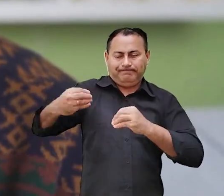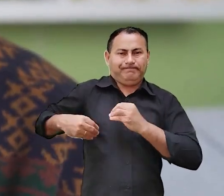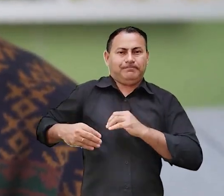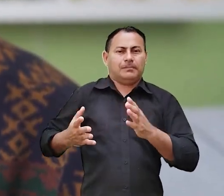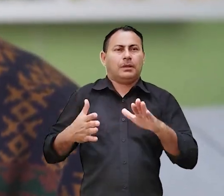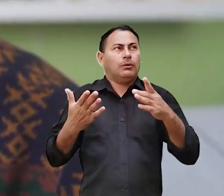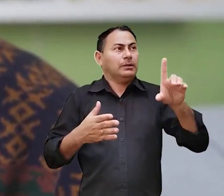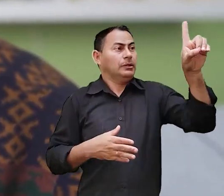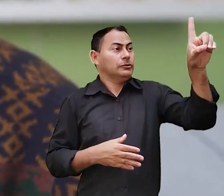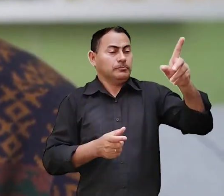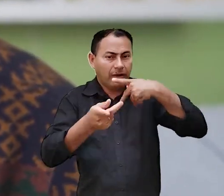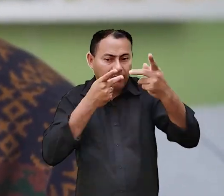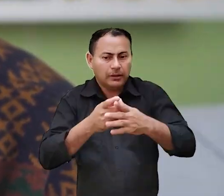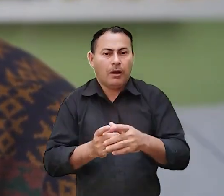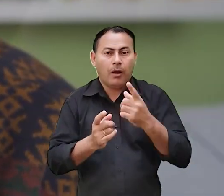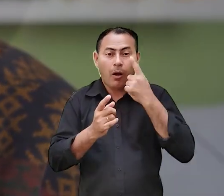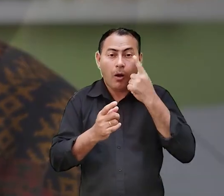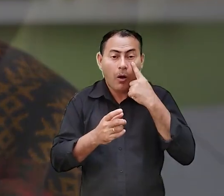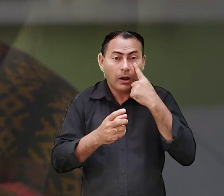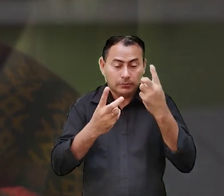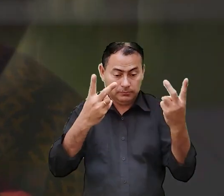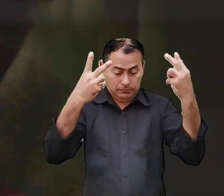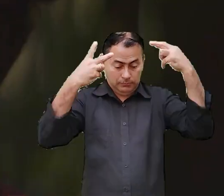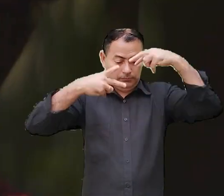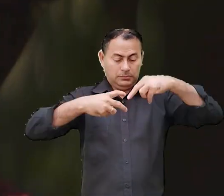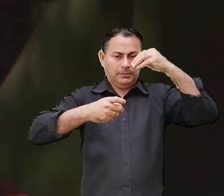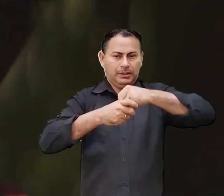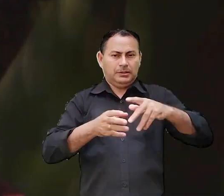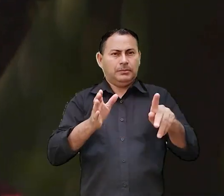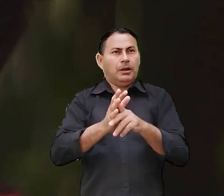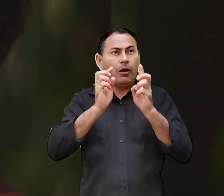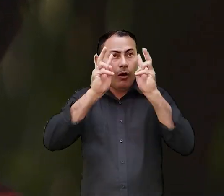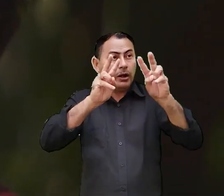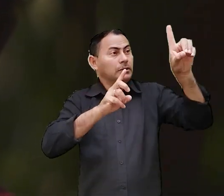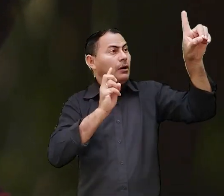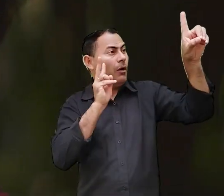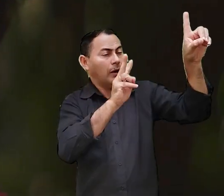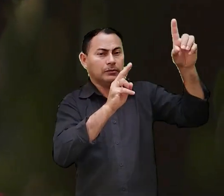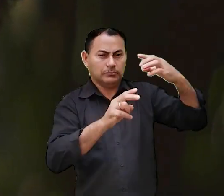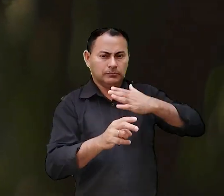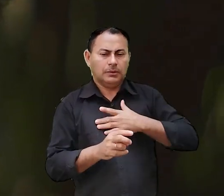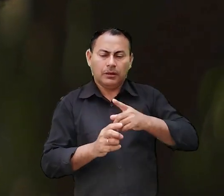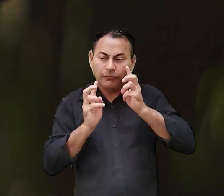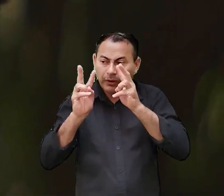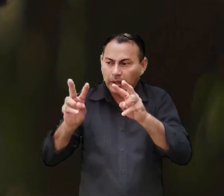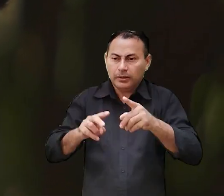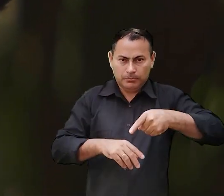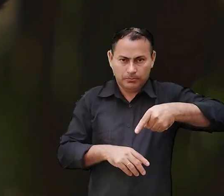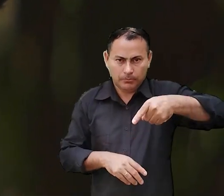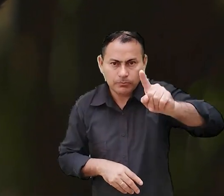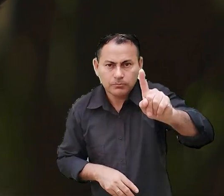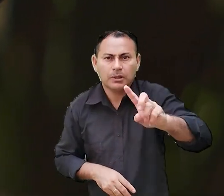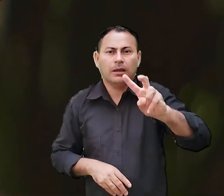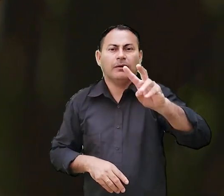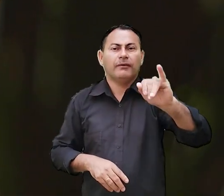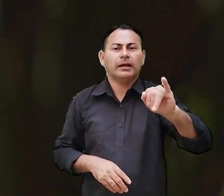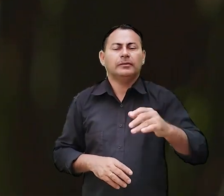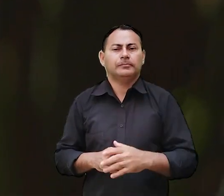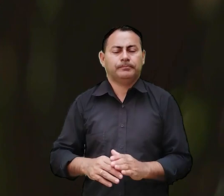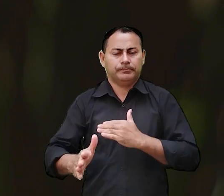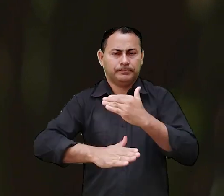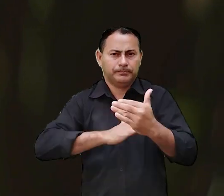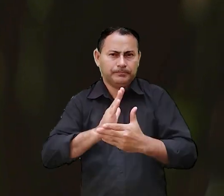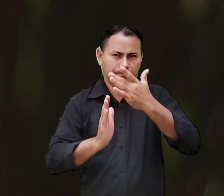pecaminosa Quando Deus diz olhe para dentro olhe para cima olhe ao redor e vá é isso que